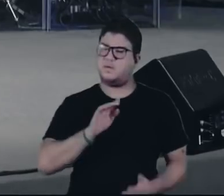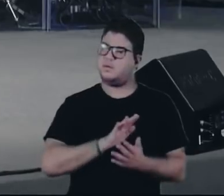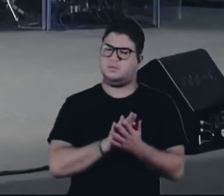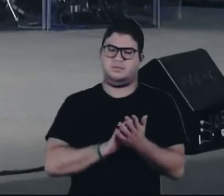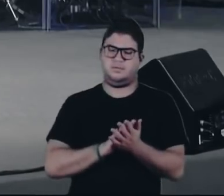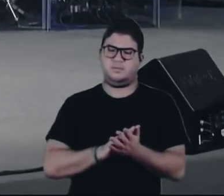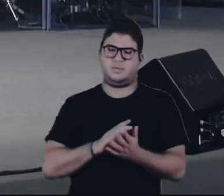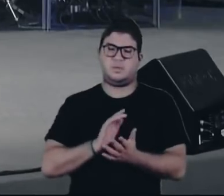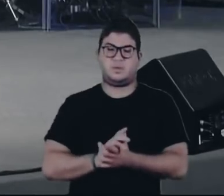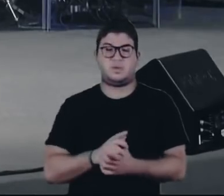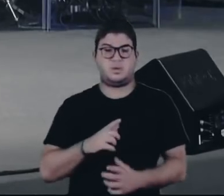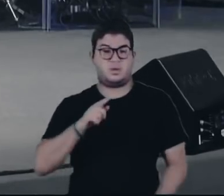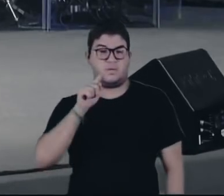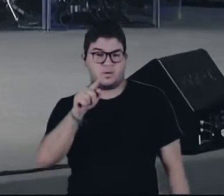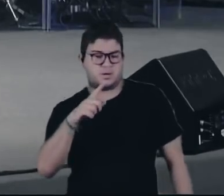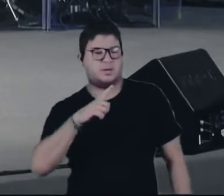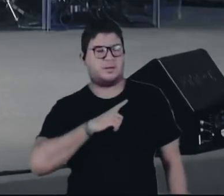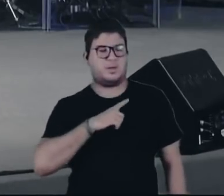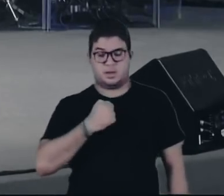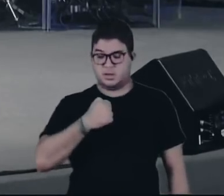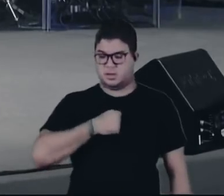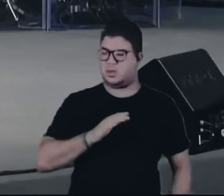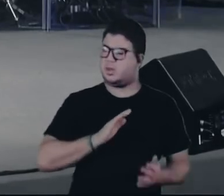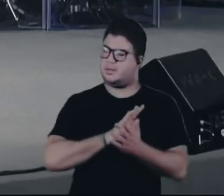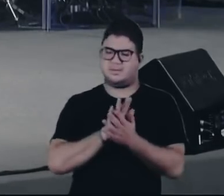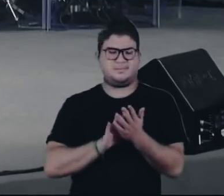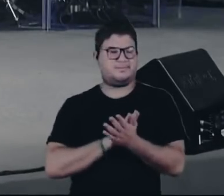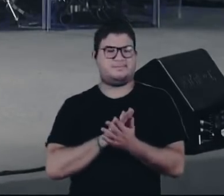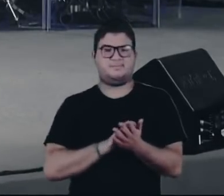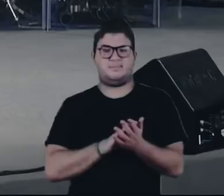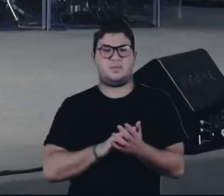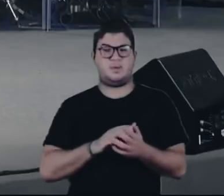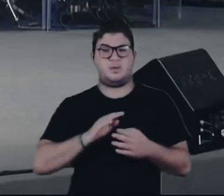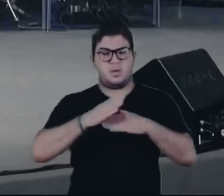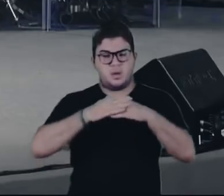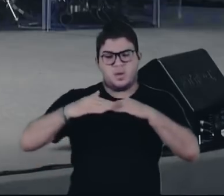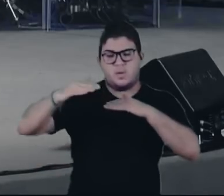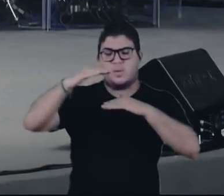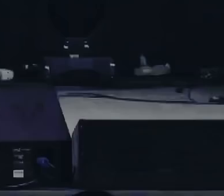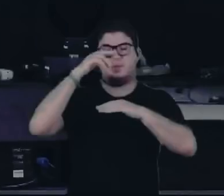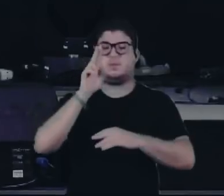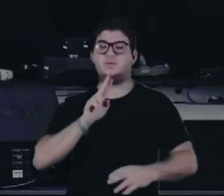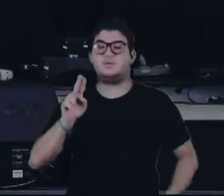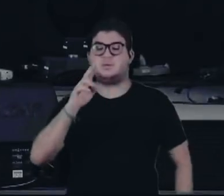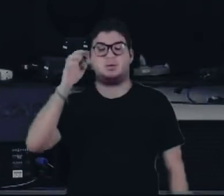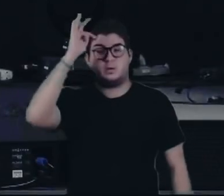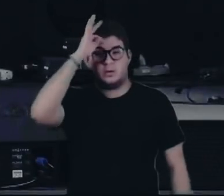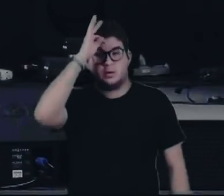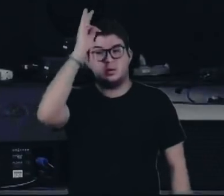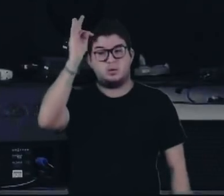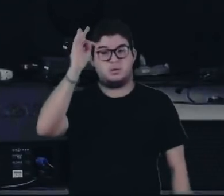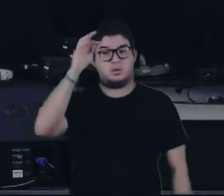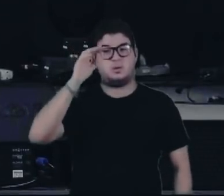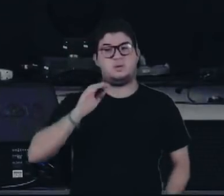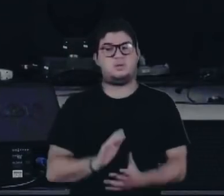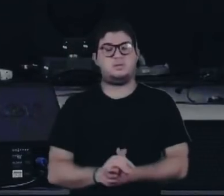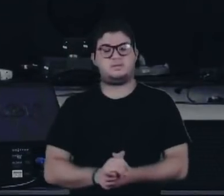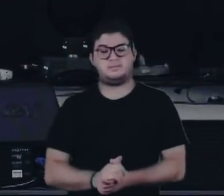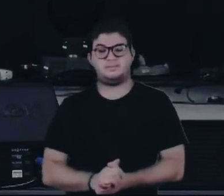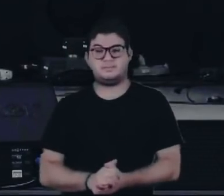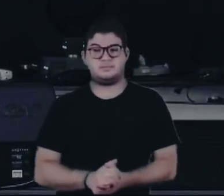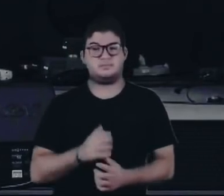você tem, eu não tenho, e eu tenho que desenvolver, usar esses dons, usar esses talentos